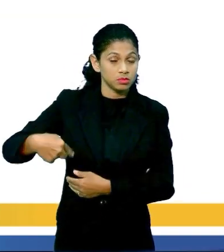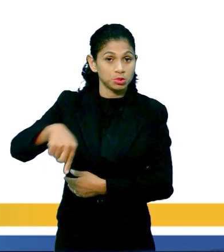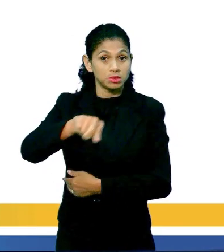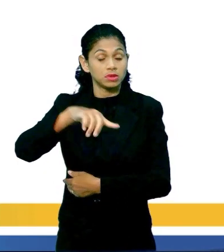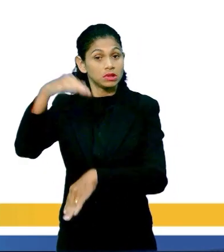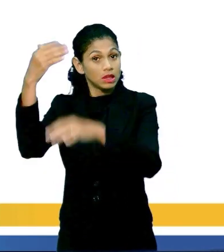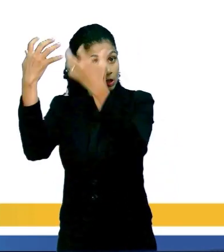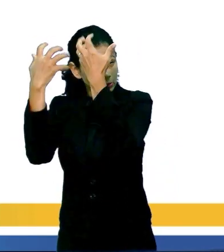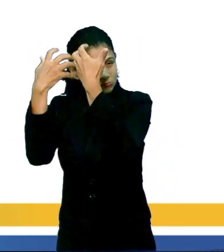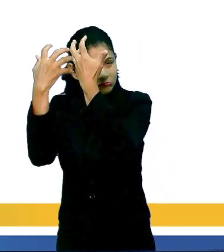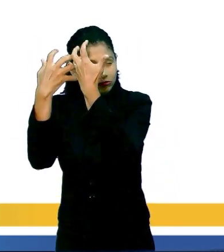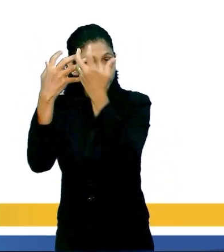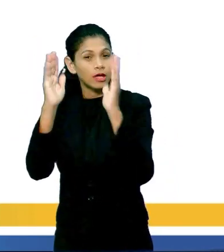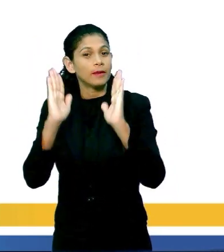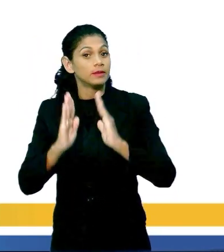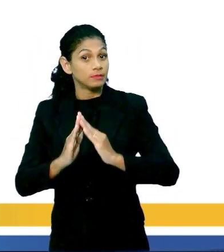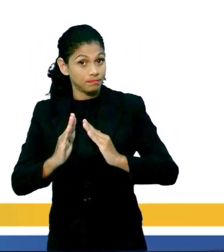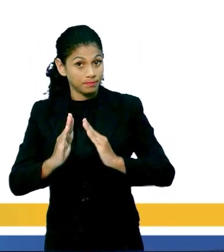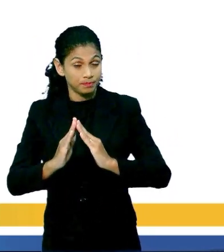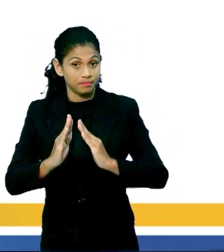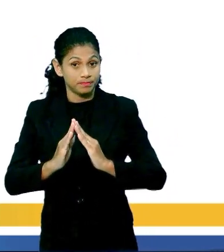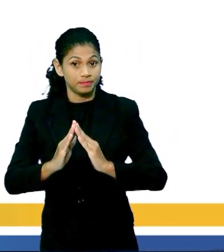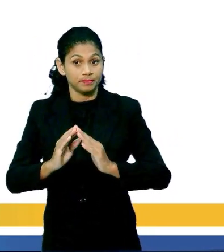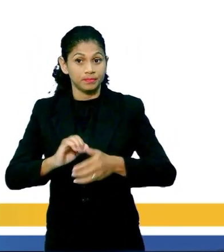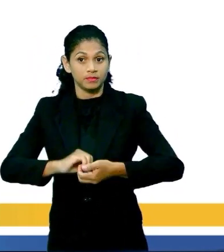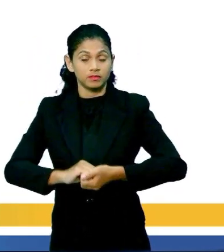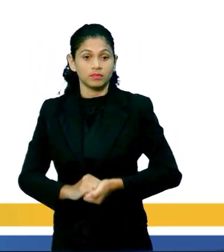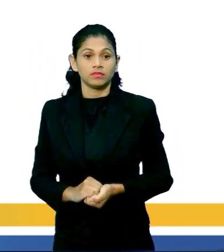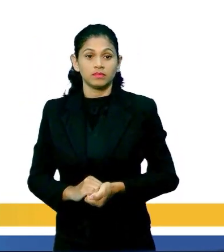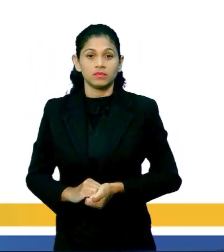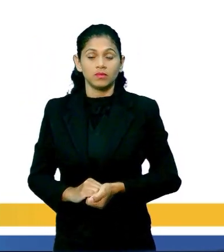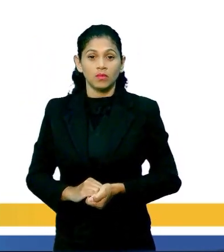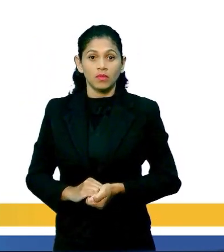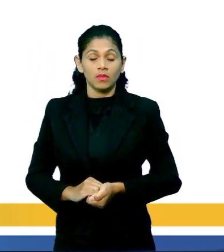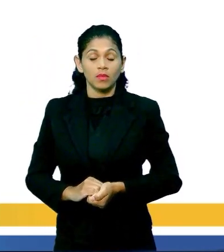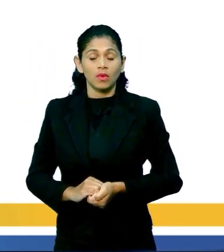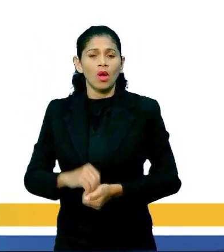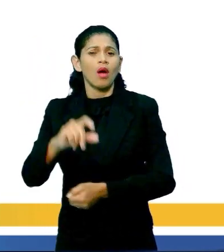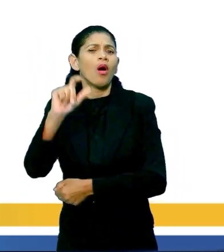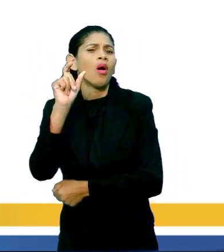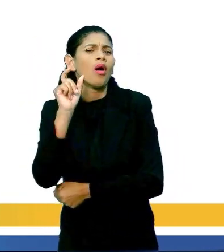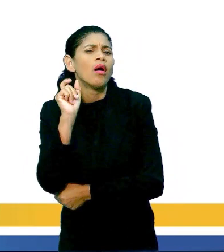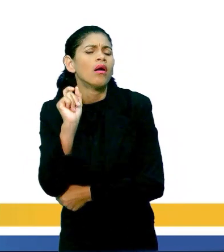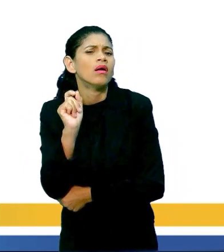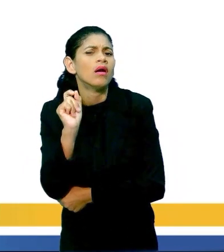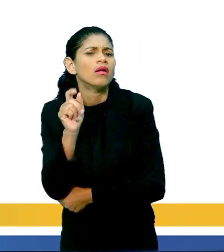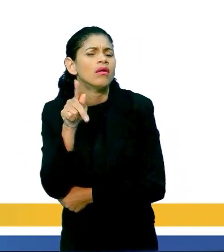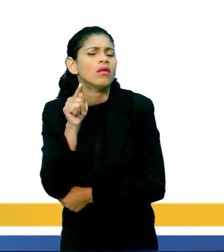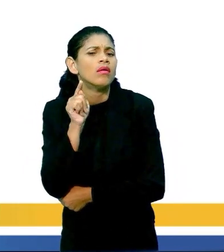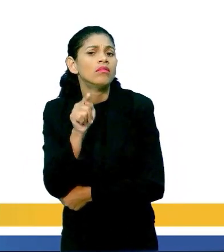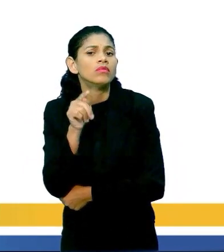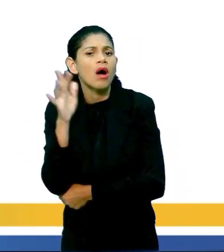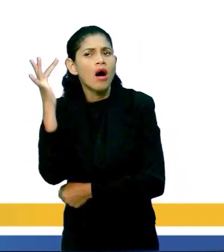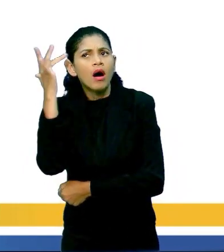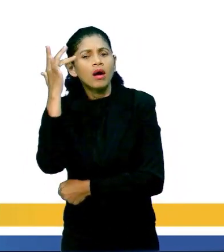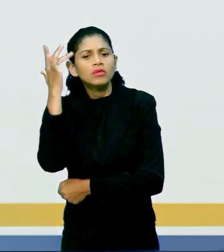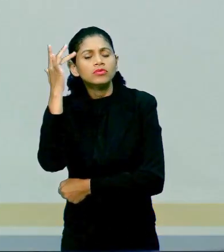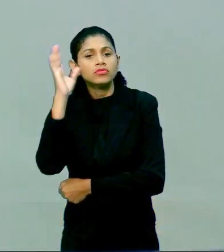refletirem aí em casa. What do you think of false cognates? O que vocês acham dos falsos